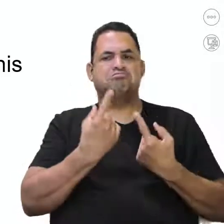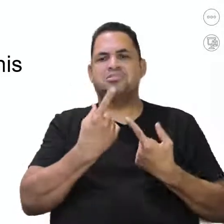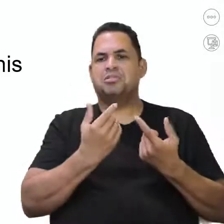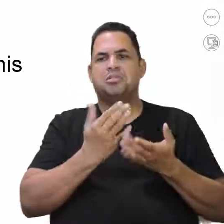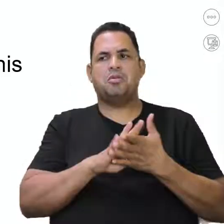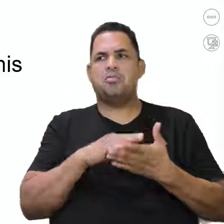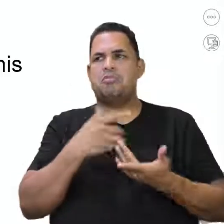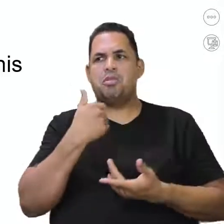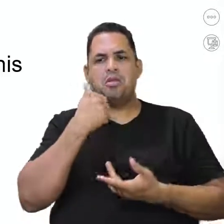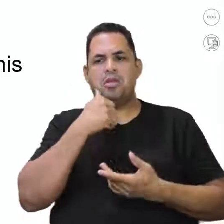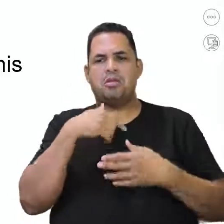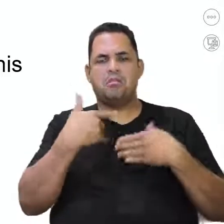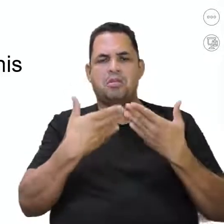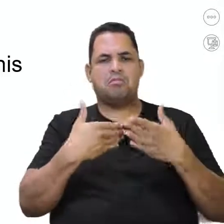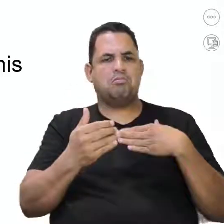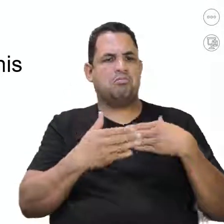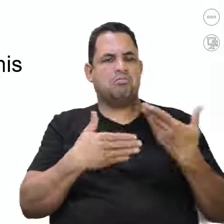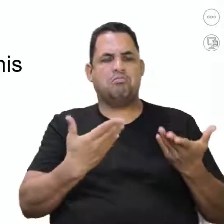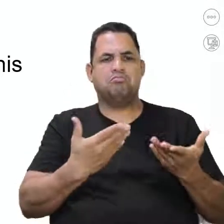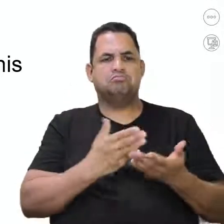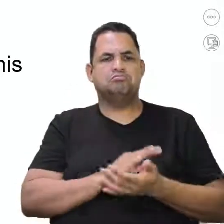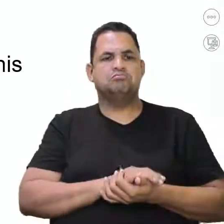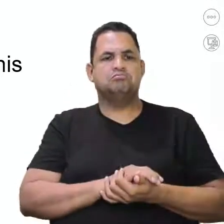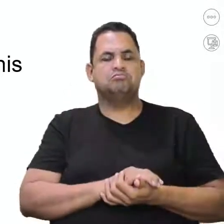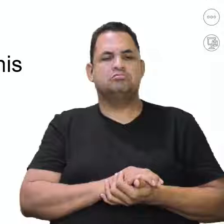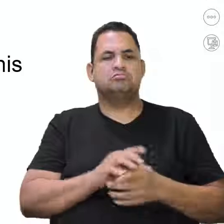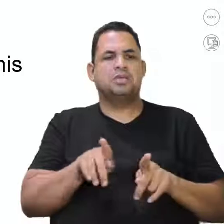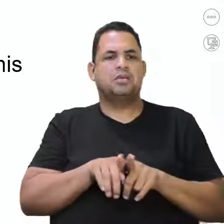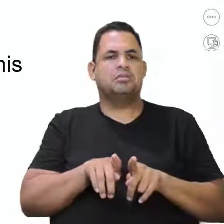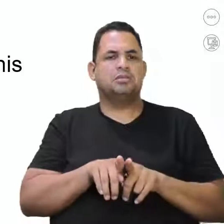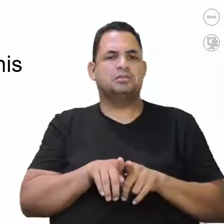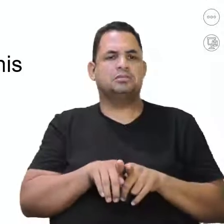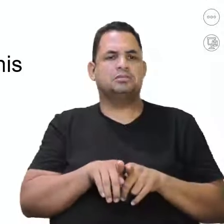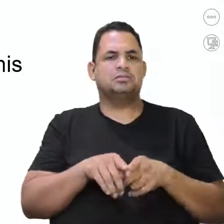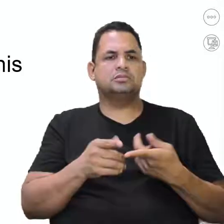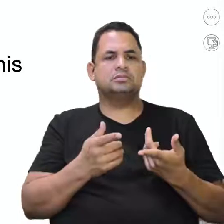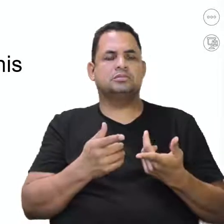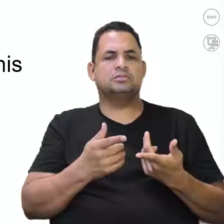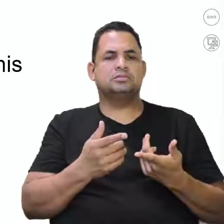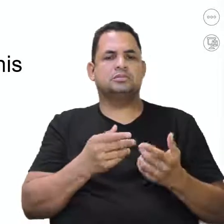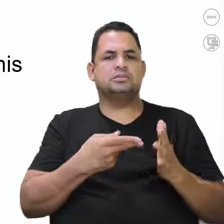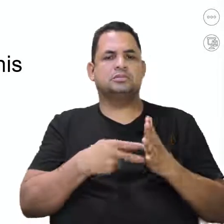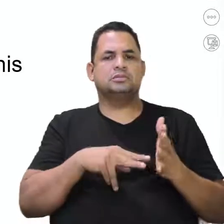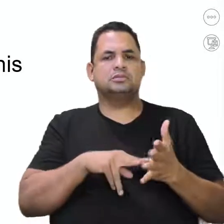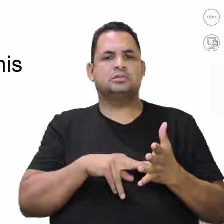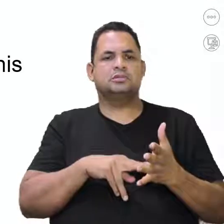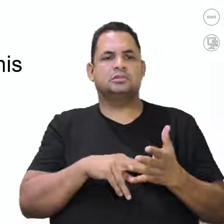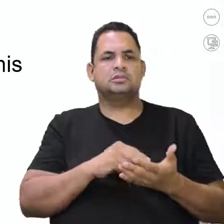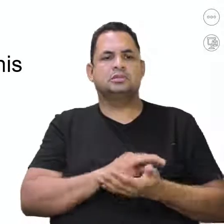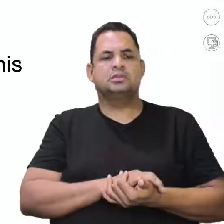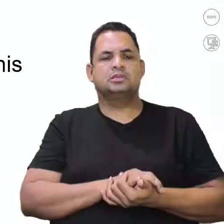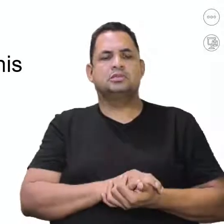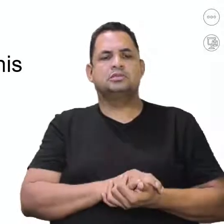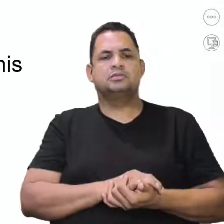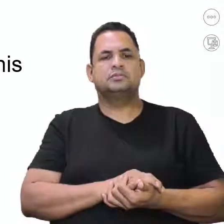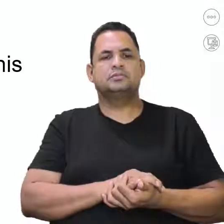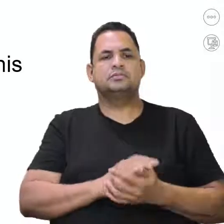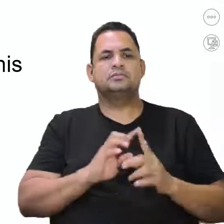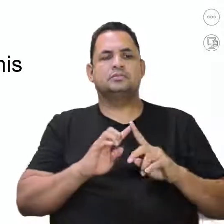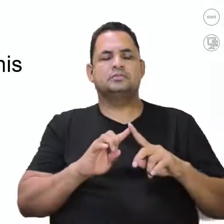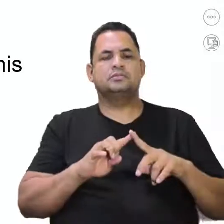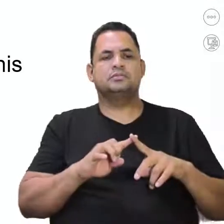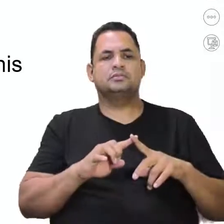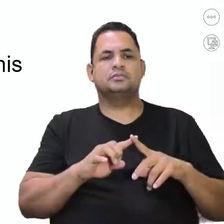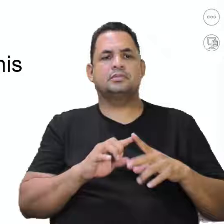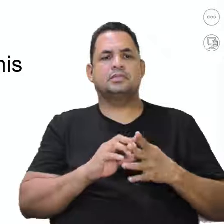e nenhuma, certo? Assim como N também significa nenhum e nenhuma. Só que olha